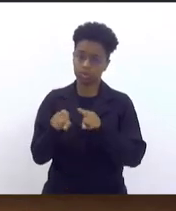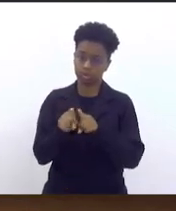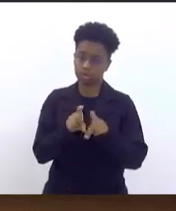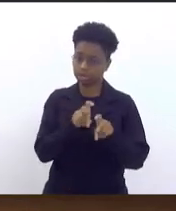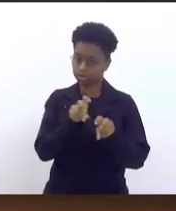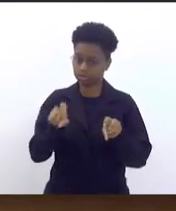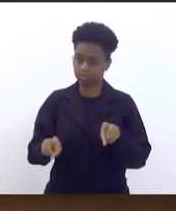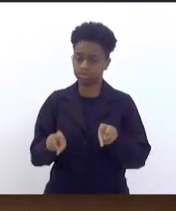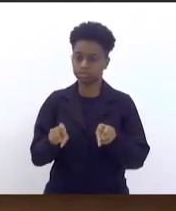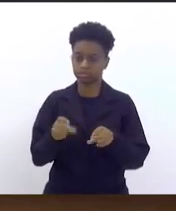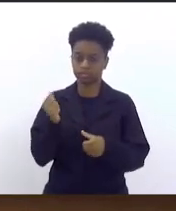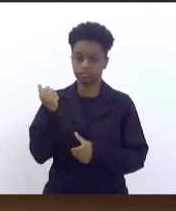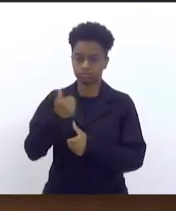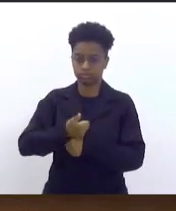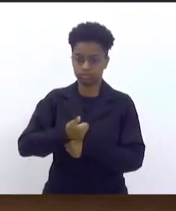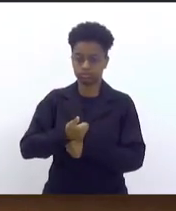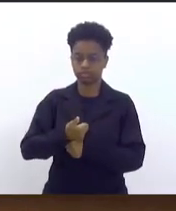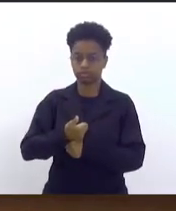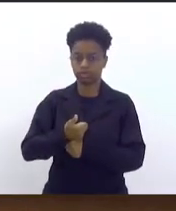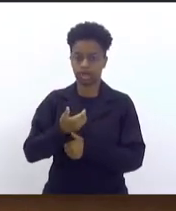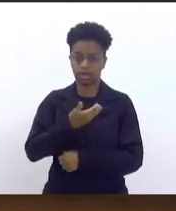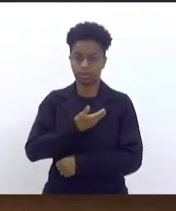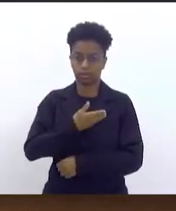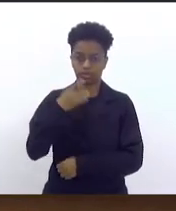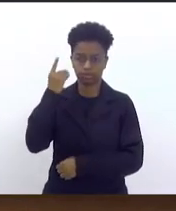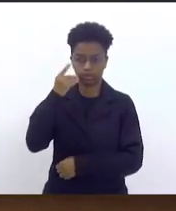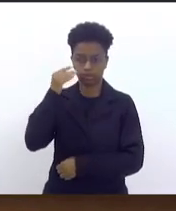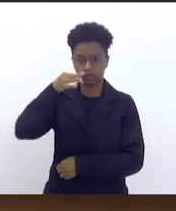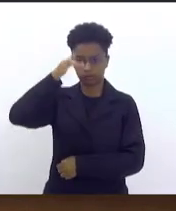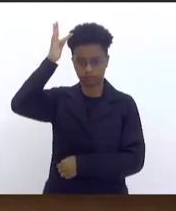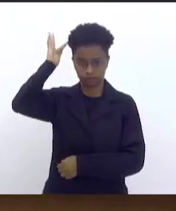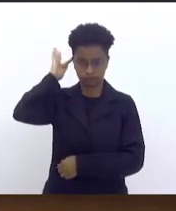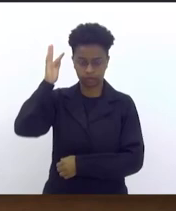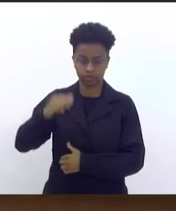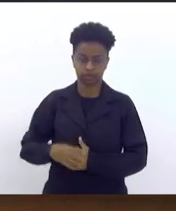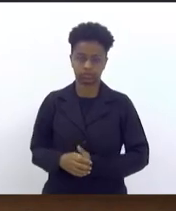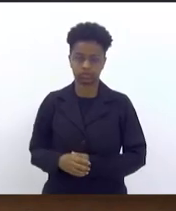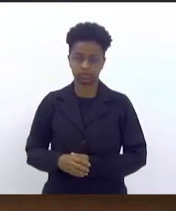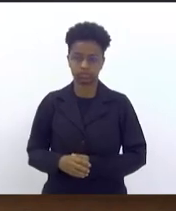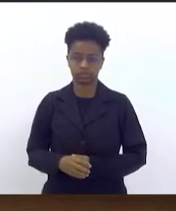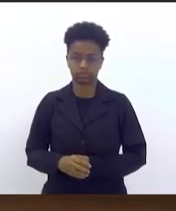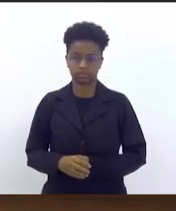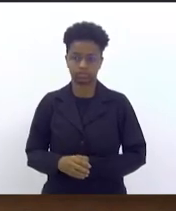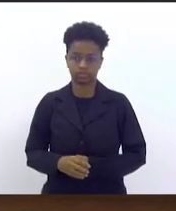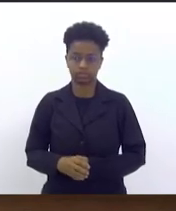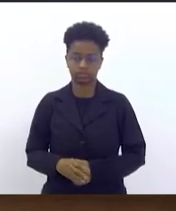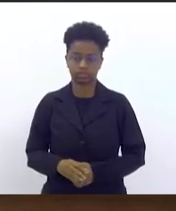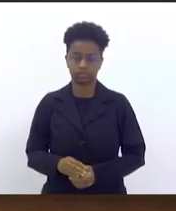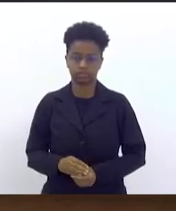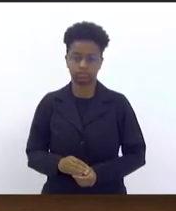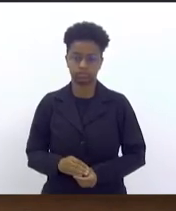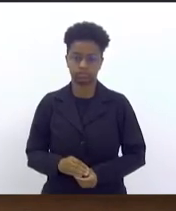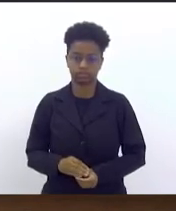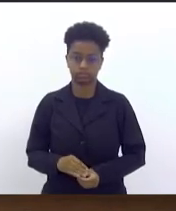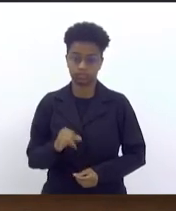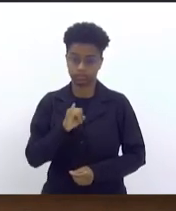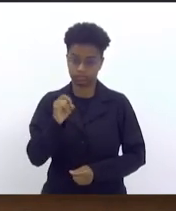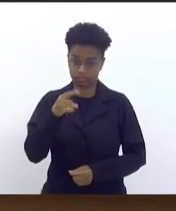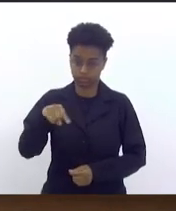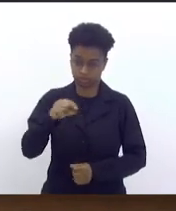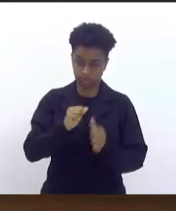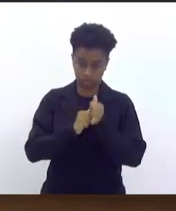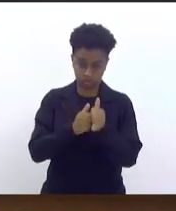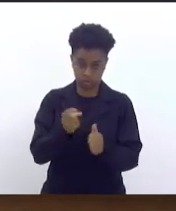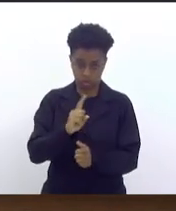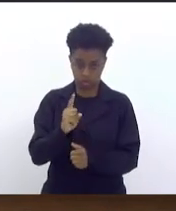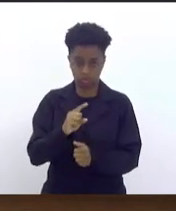a mesa no lugar aqui do nosso querido amigo deputado Fred Pacheco que quem não acompanhou e estiver que se